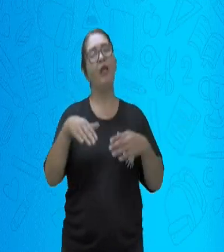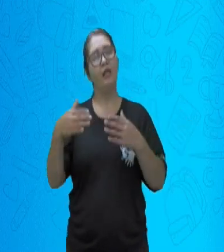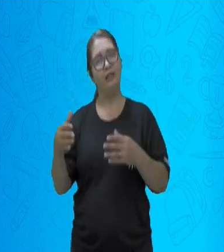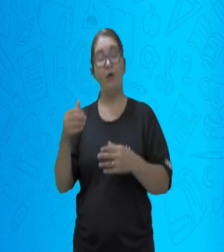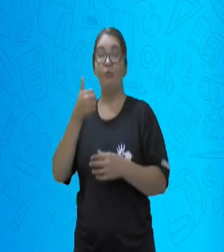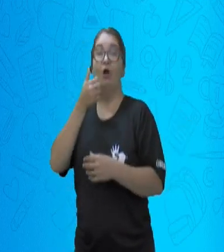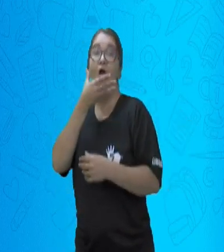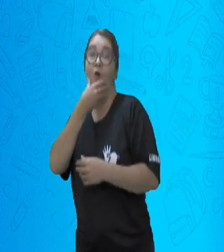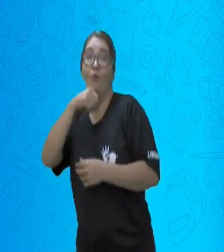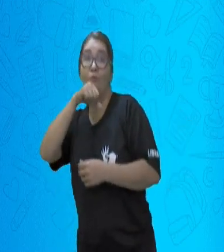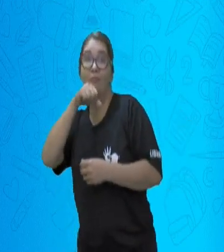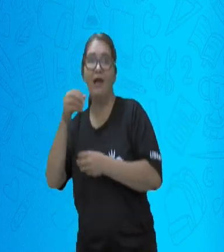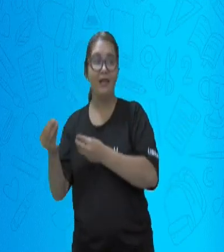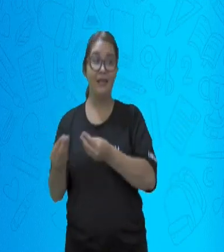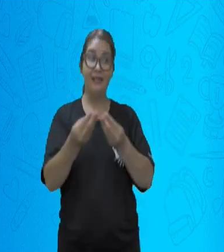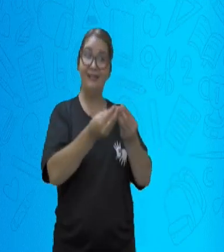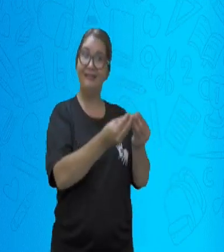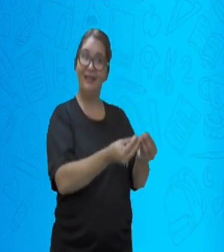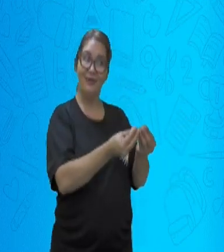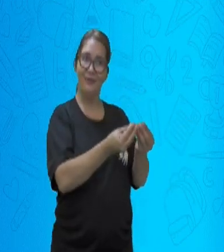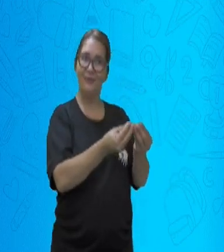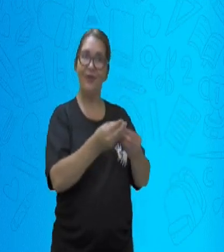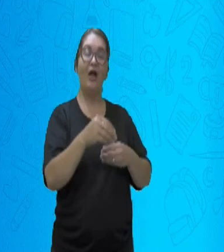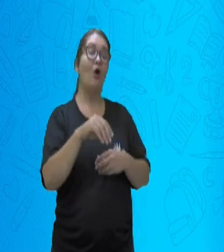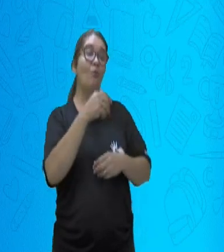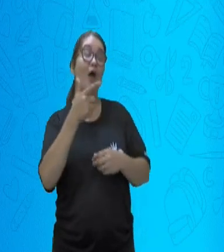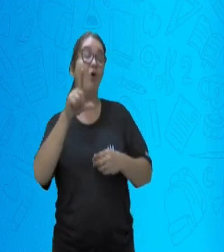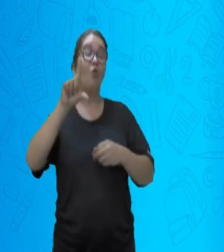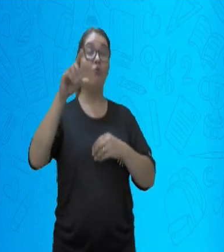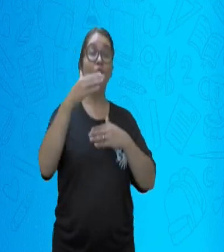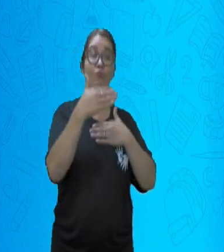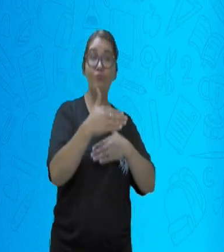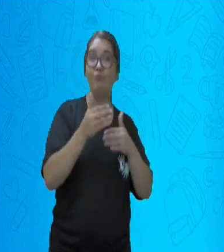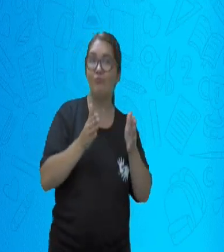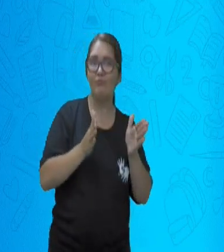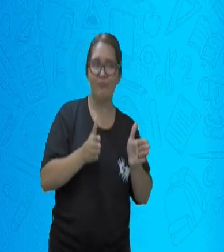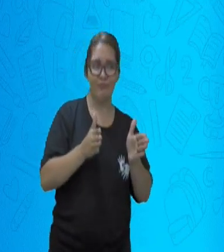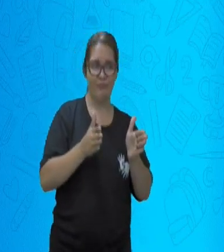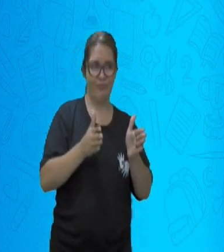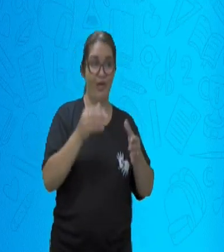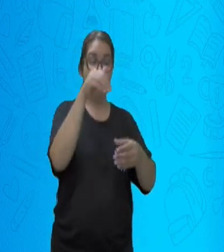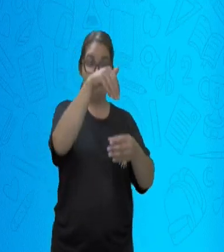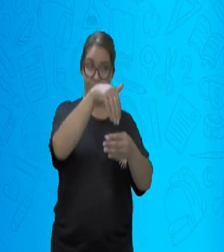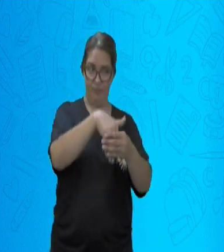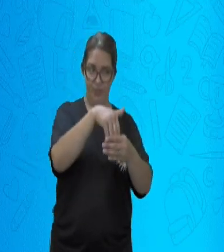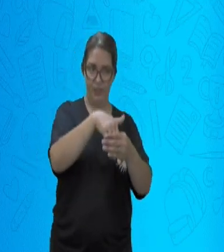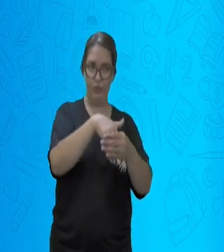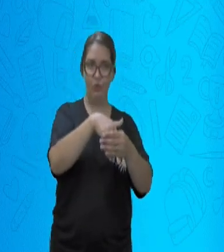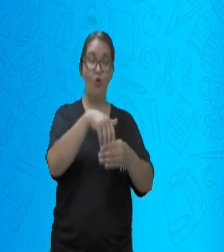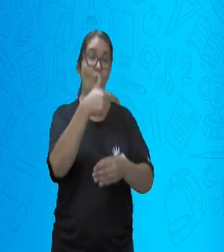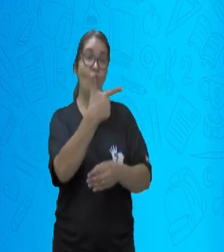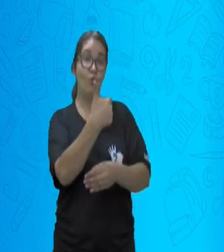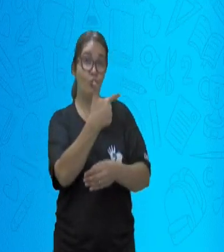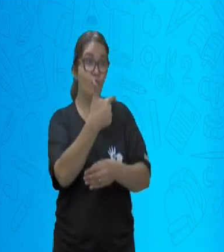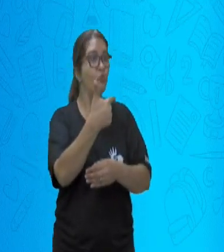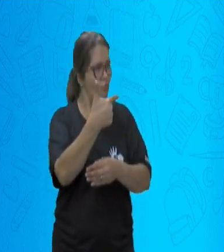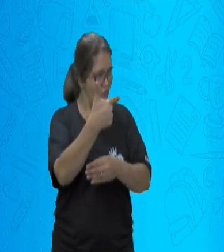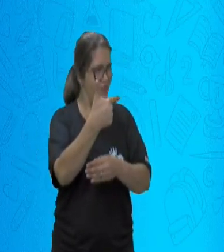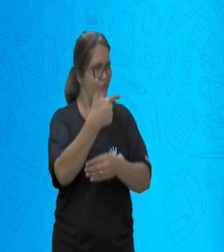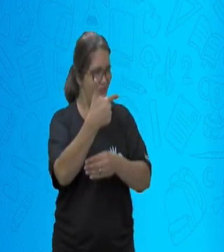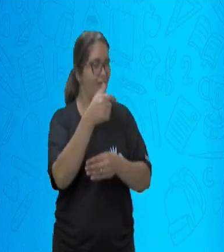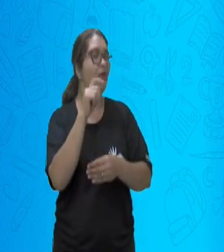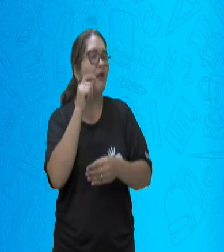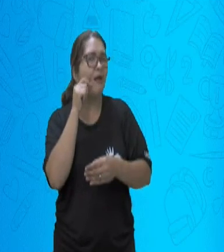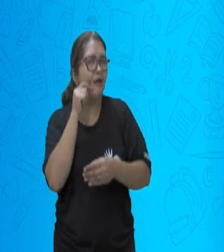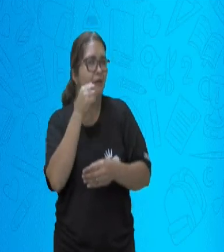trouxe para ele mais uma caixa com a mesma quantidade, 12. Olha só, a segunda caixa também com